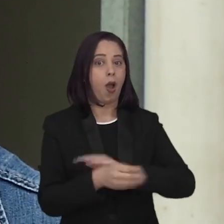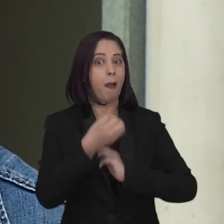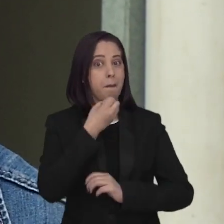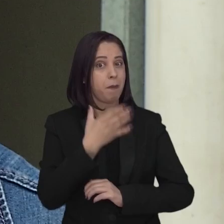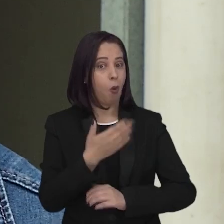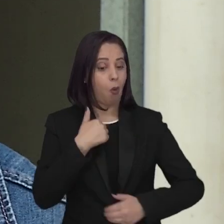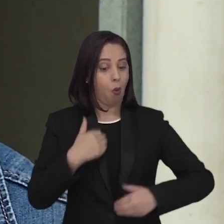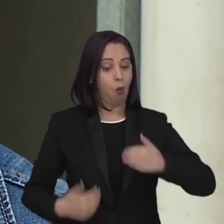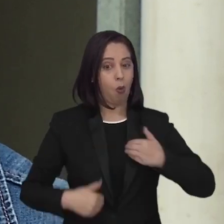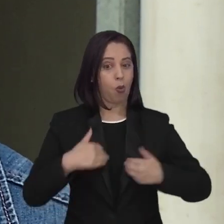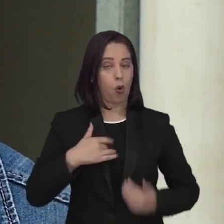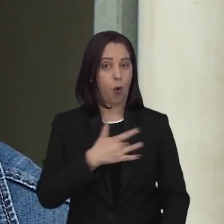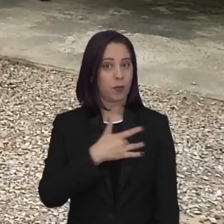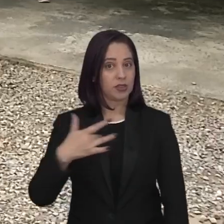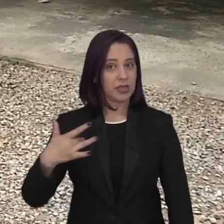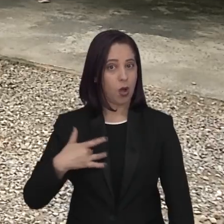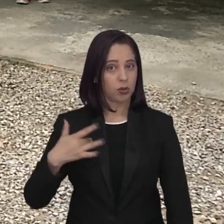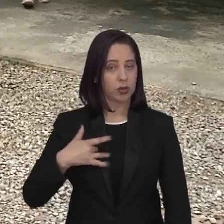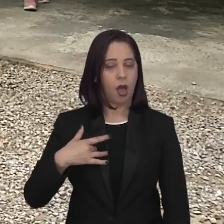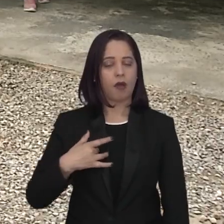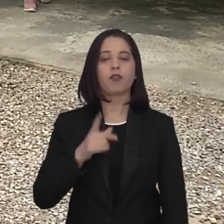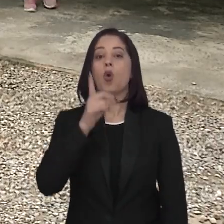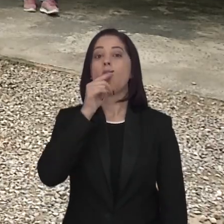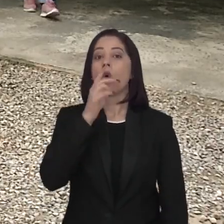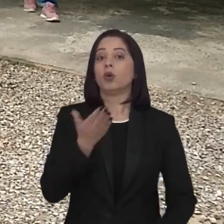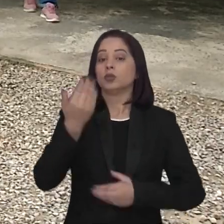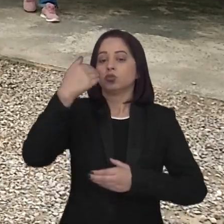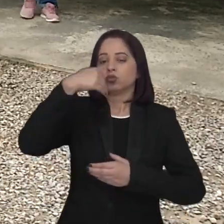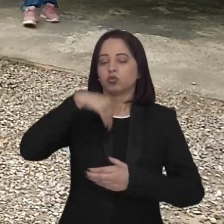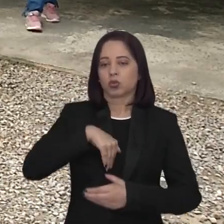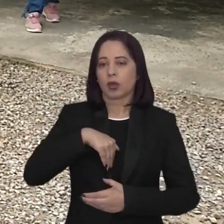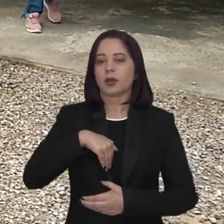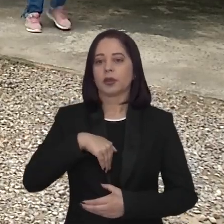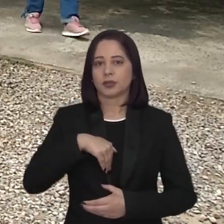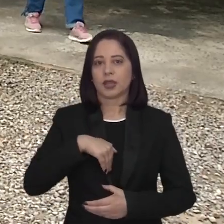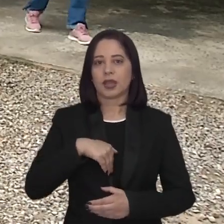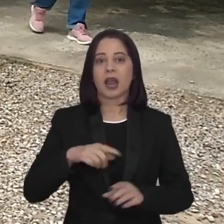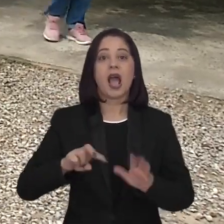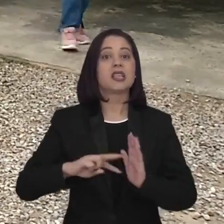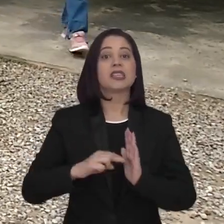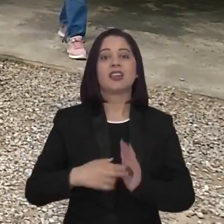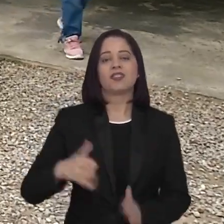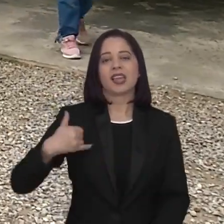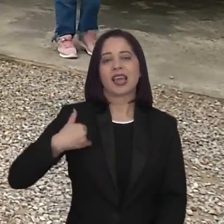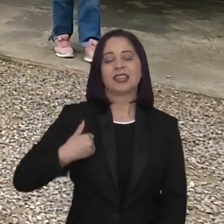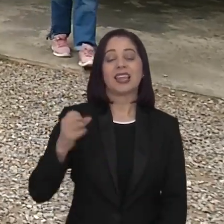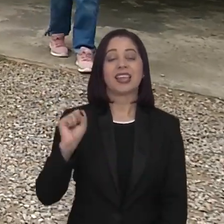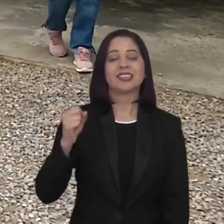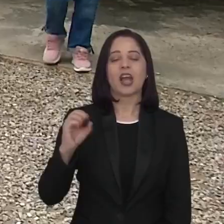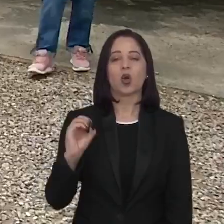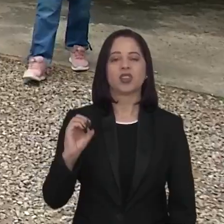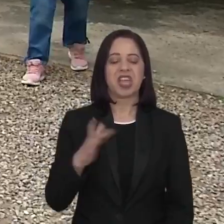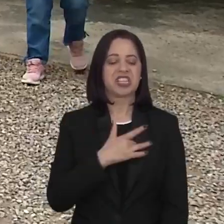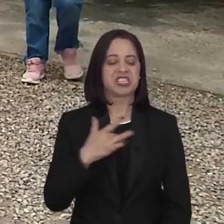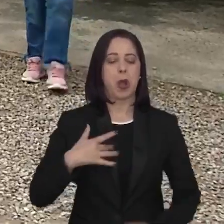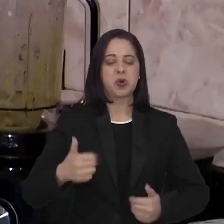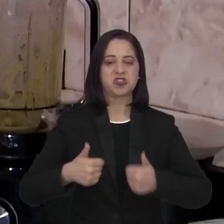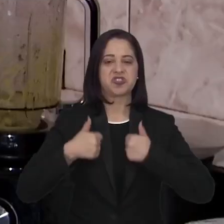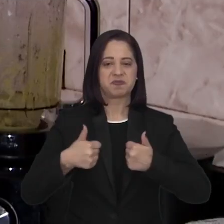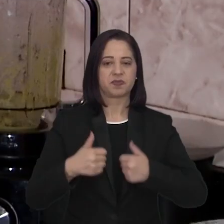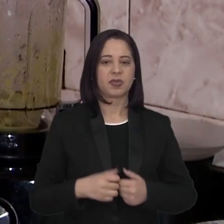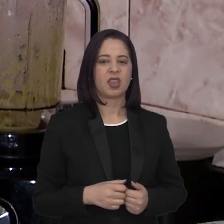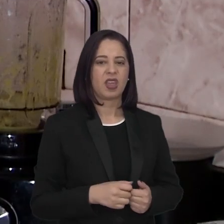corpo hidratado e saudável. Como ela gosta de contar, esse é o segredo para chegar aos 80 anos ativa e com